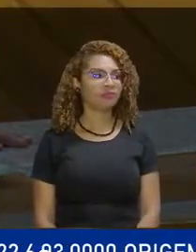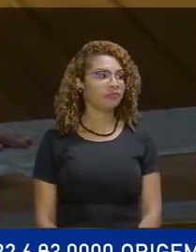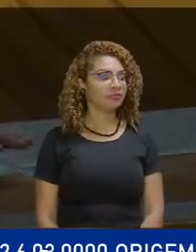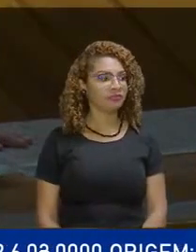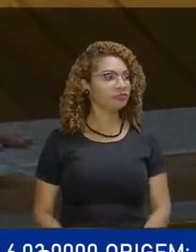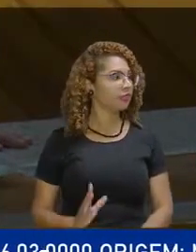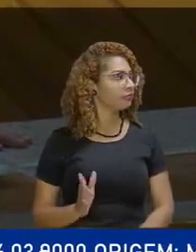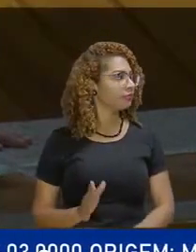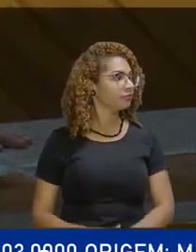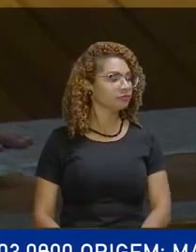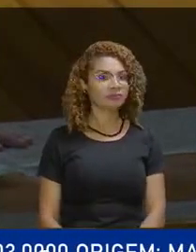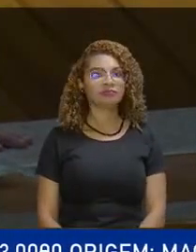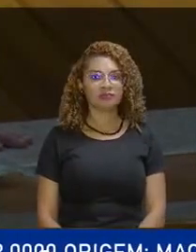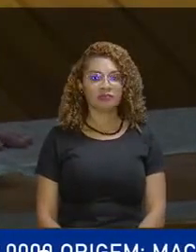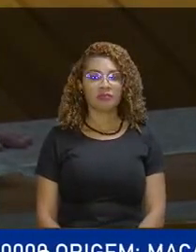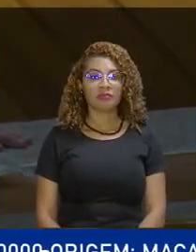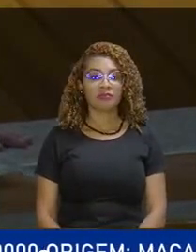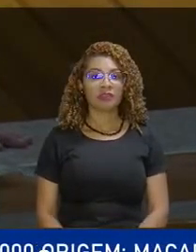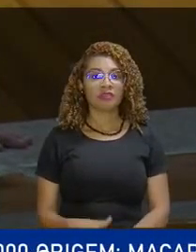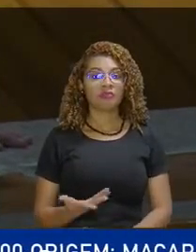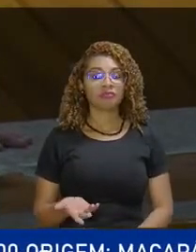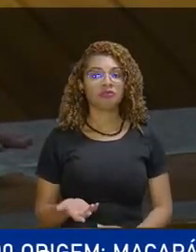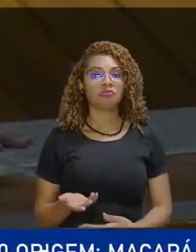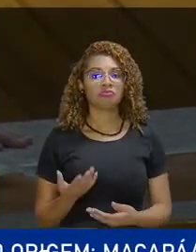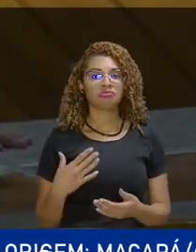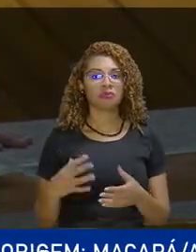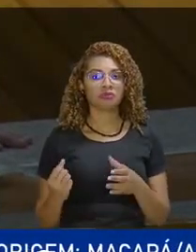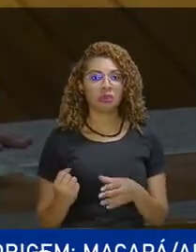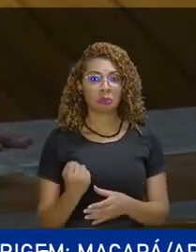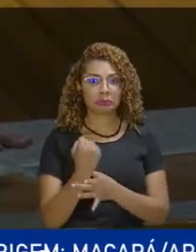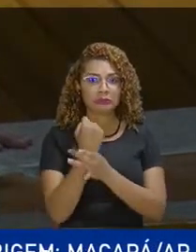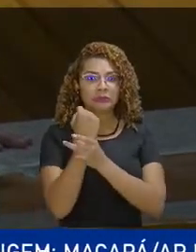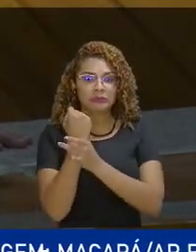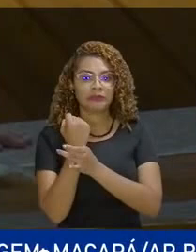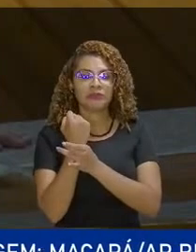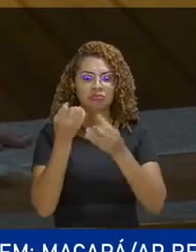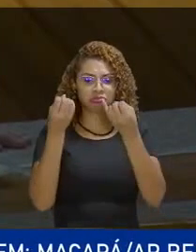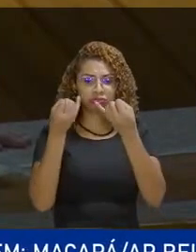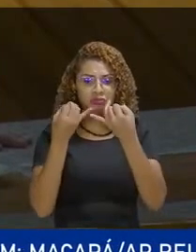ou alegar em sua sustentação uma